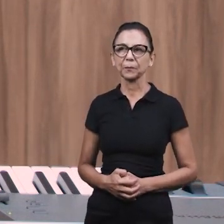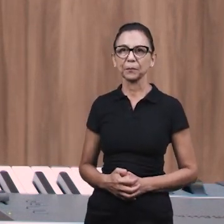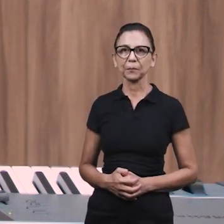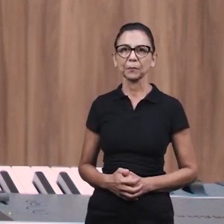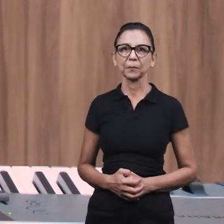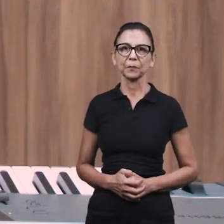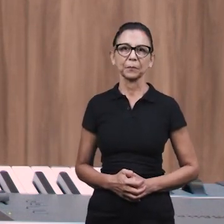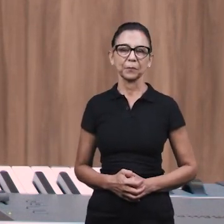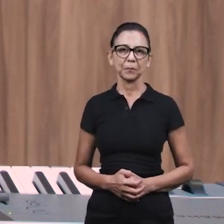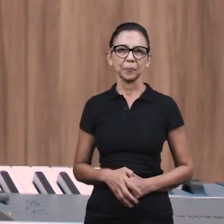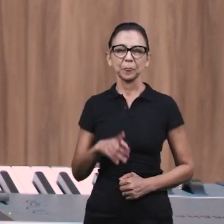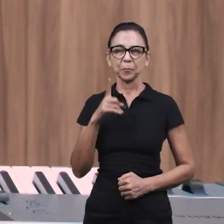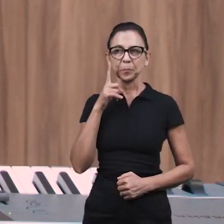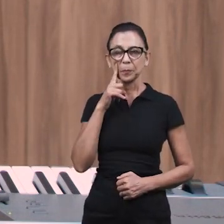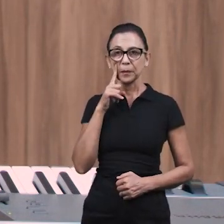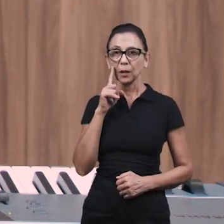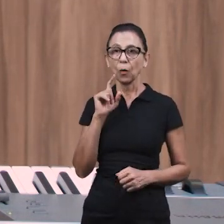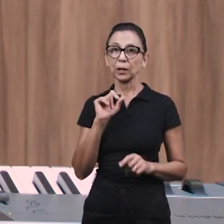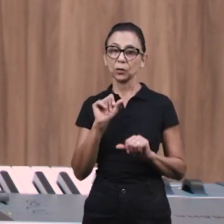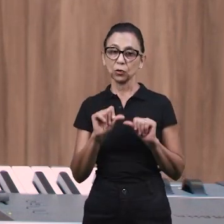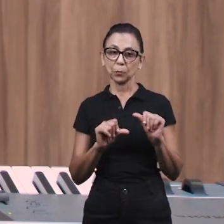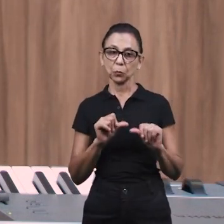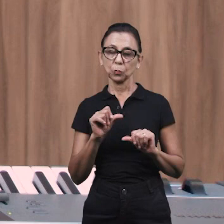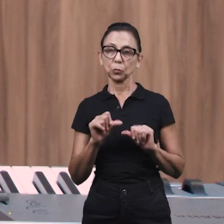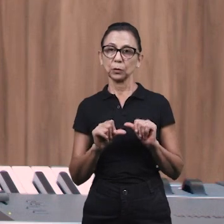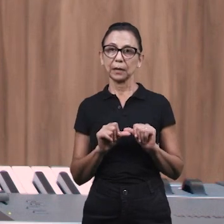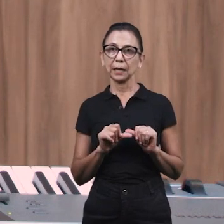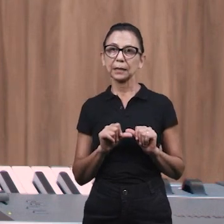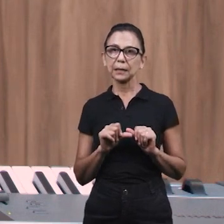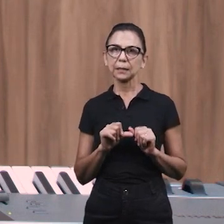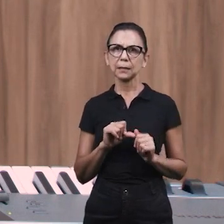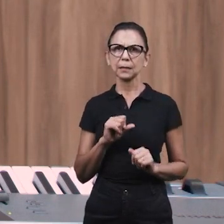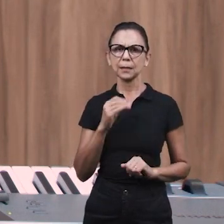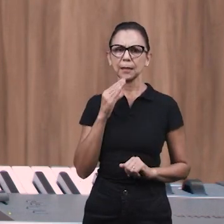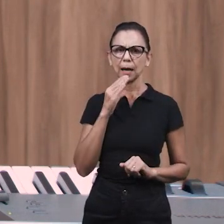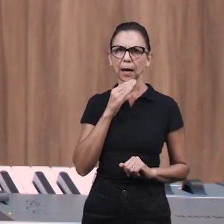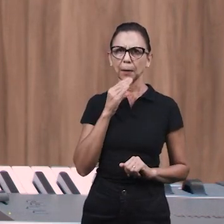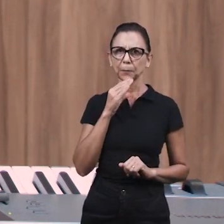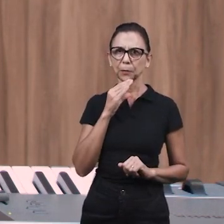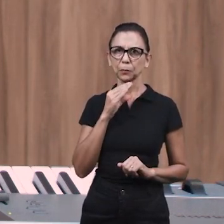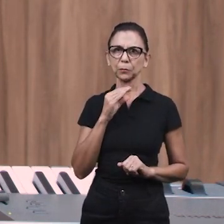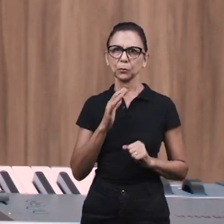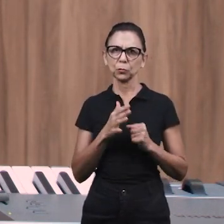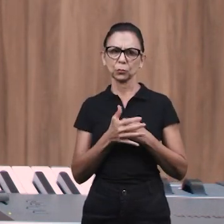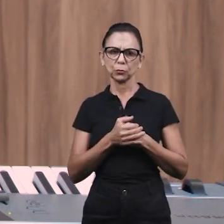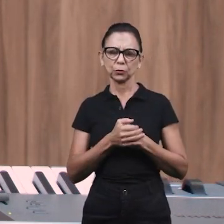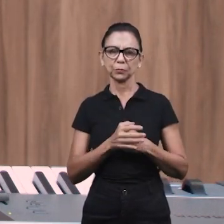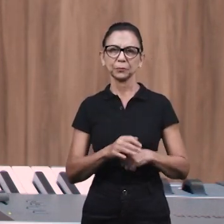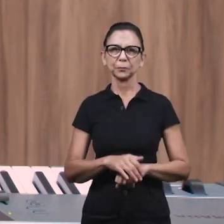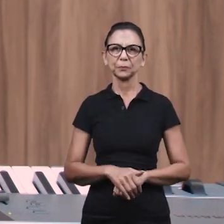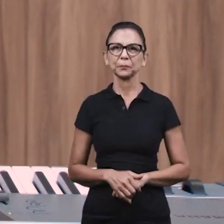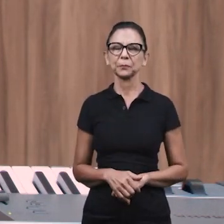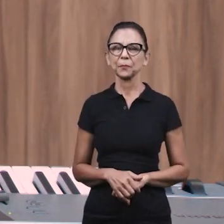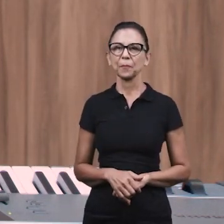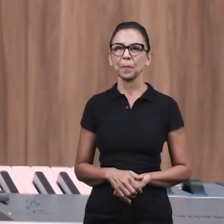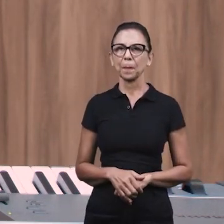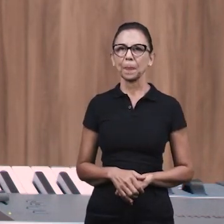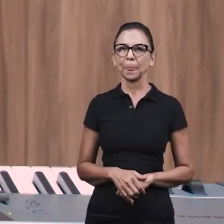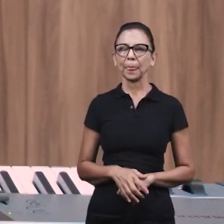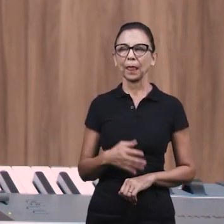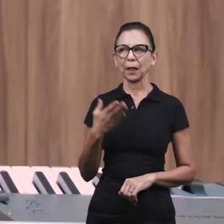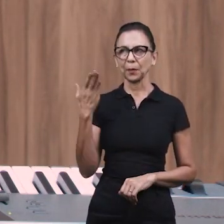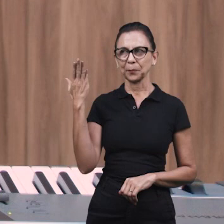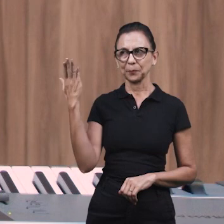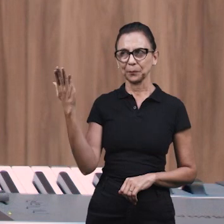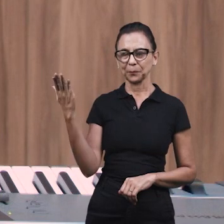essa passagem ela é feita de forma discreta, que ninguém pode perceber. Então vamos lá. Nós vamos posicionar nossa mão